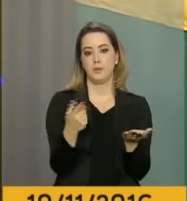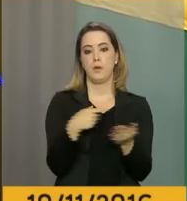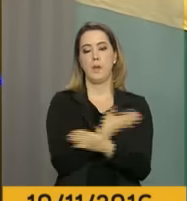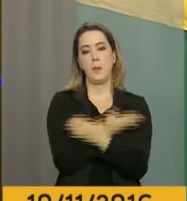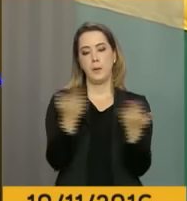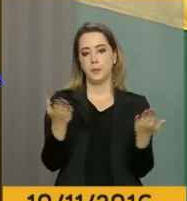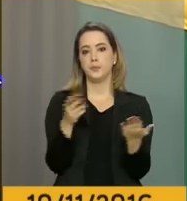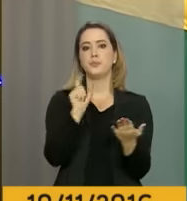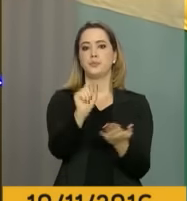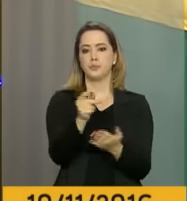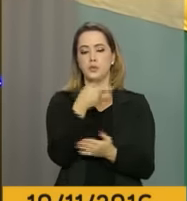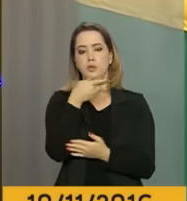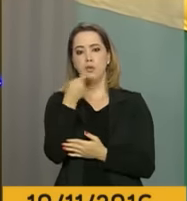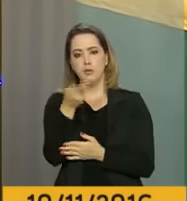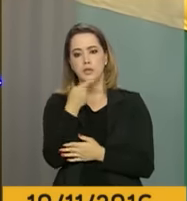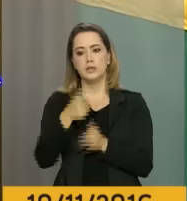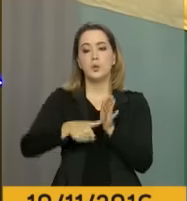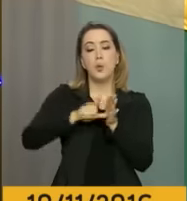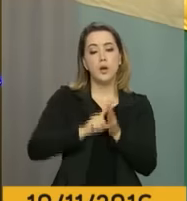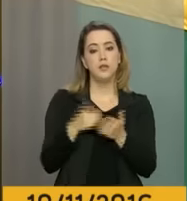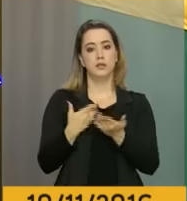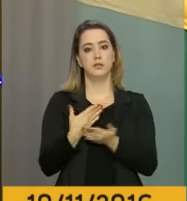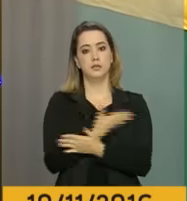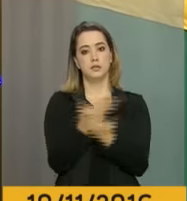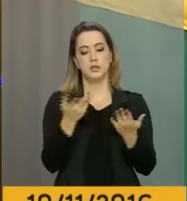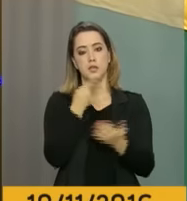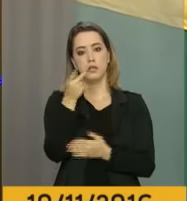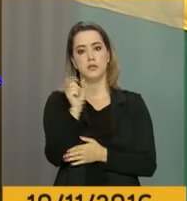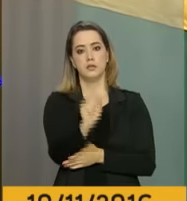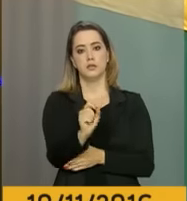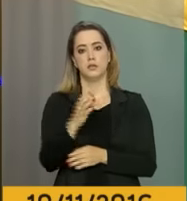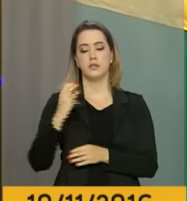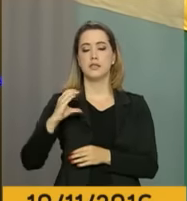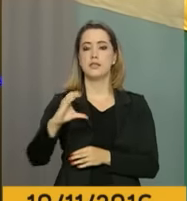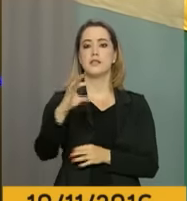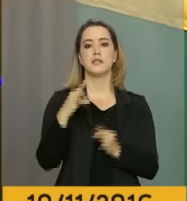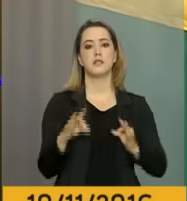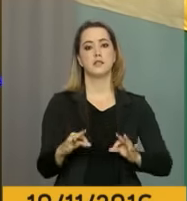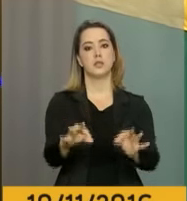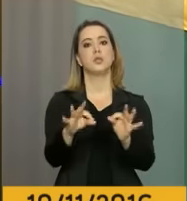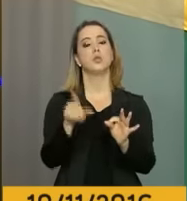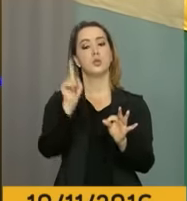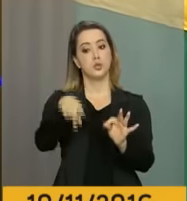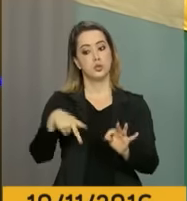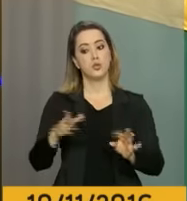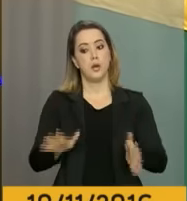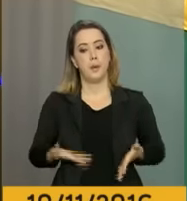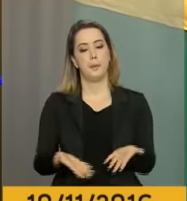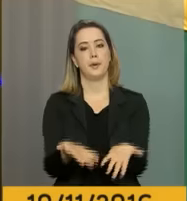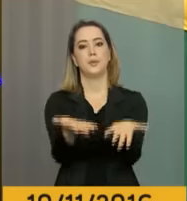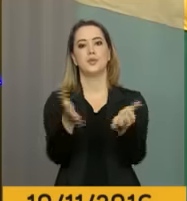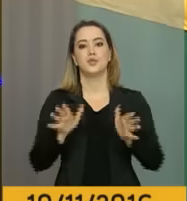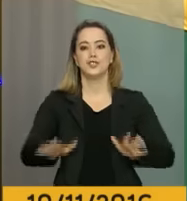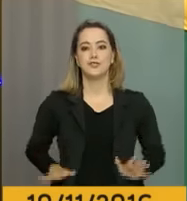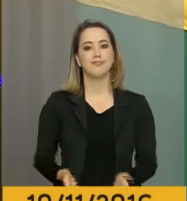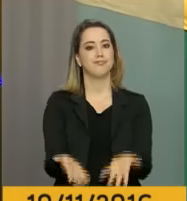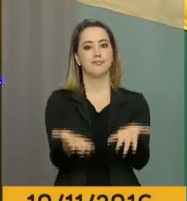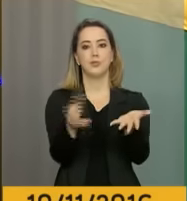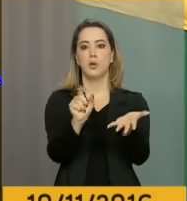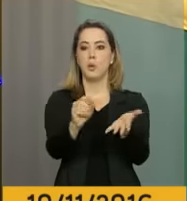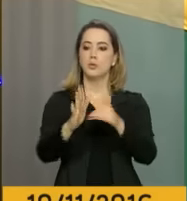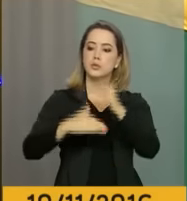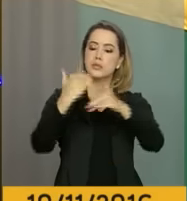senhoras oradores se manifestaram, disseram que aplicar em ciência e tecnologia é promover inovação, é promover